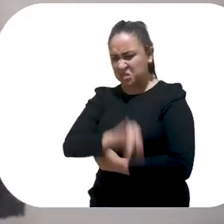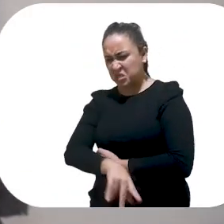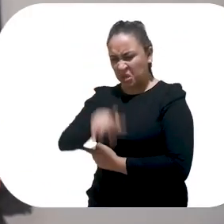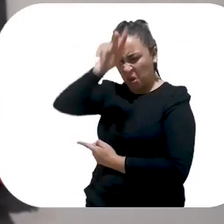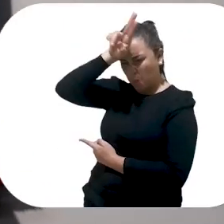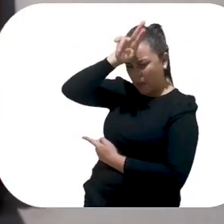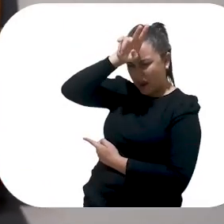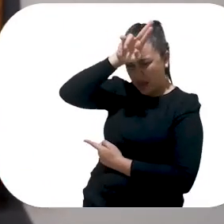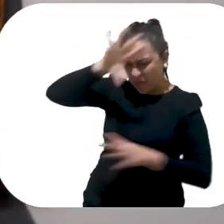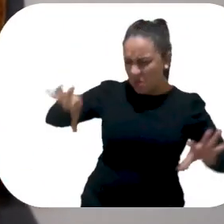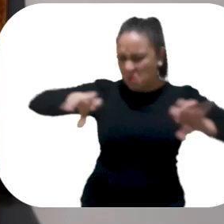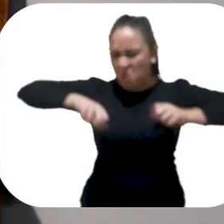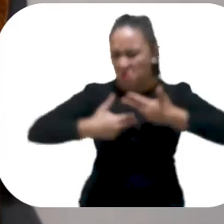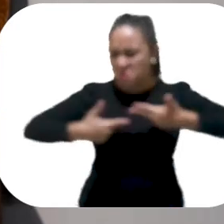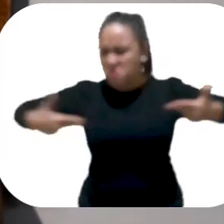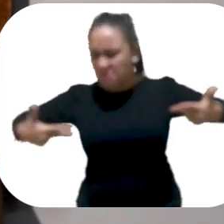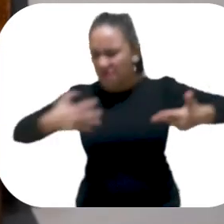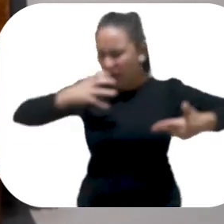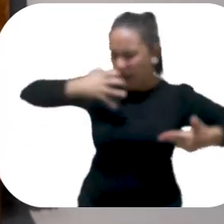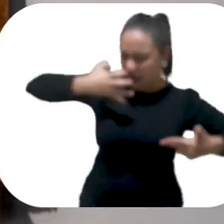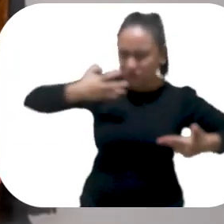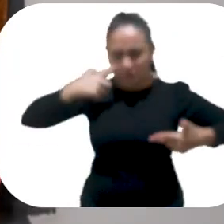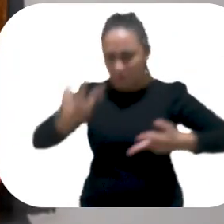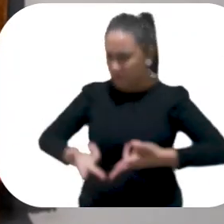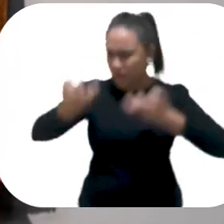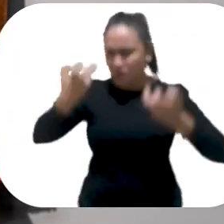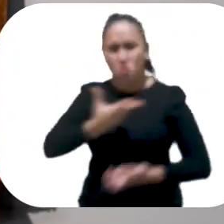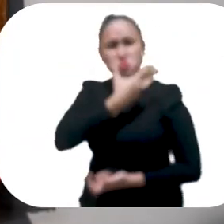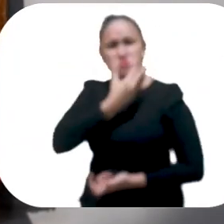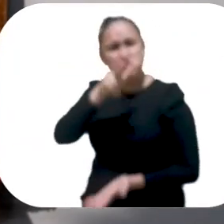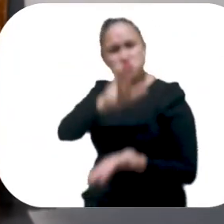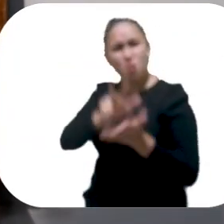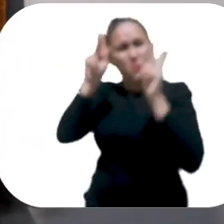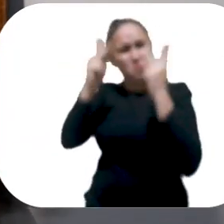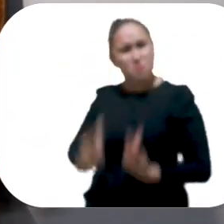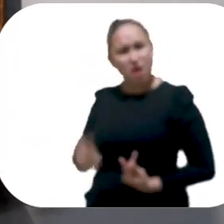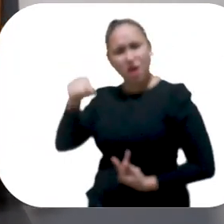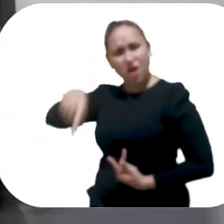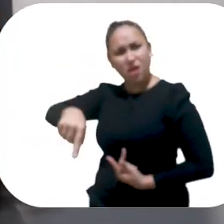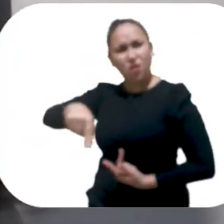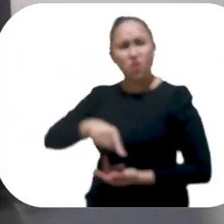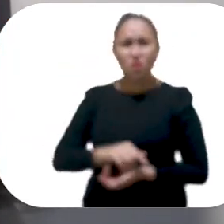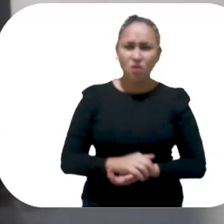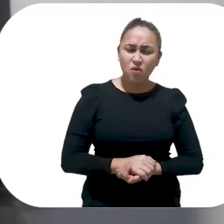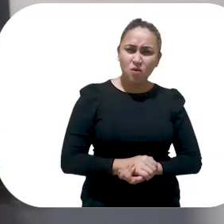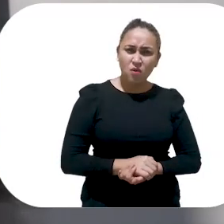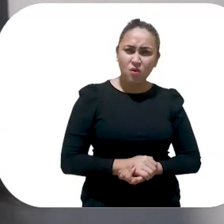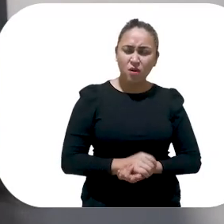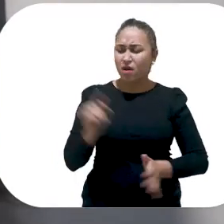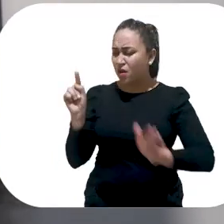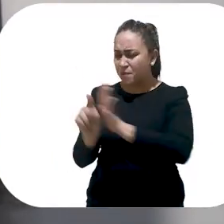ou outro bicho. De perto percebi, era um homem no lixo, um homem bicho. E